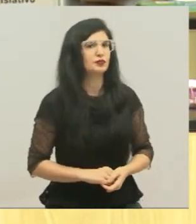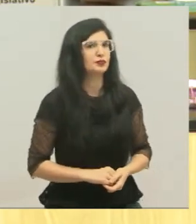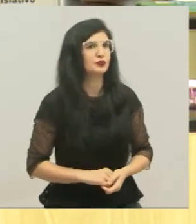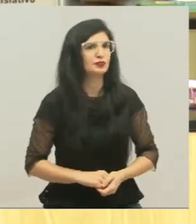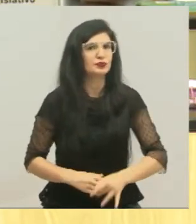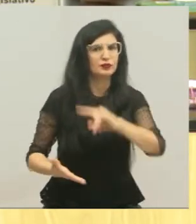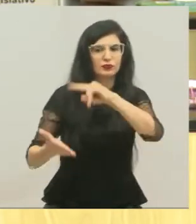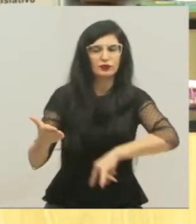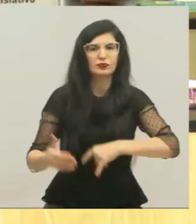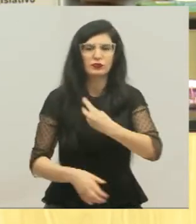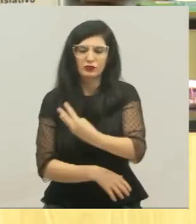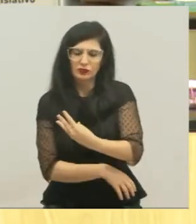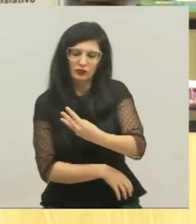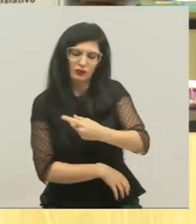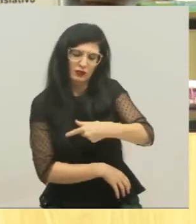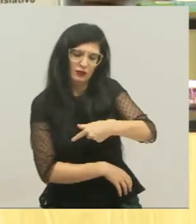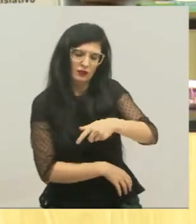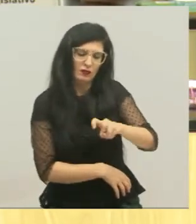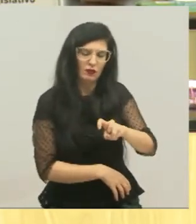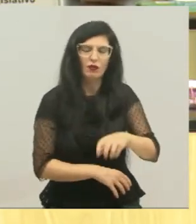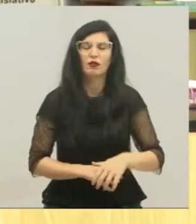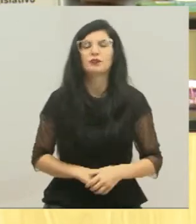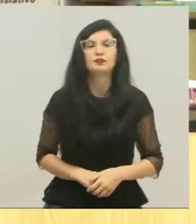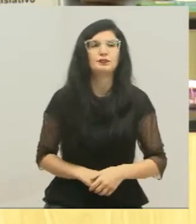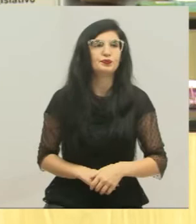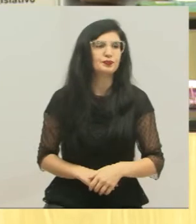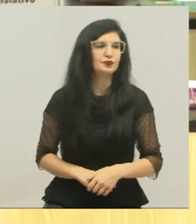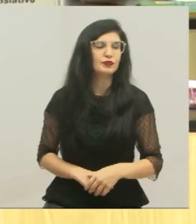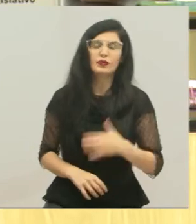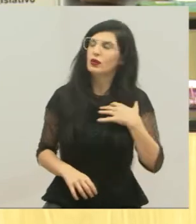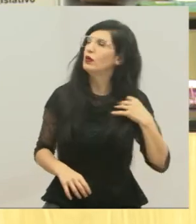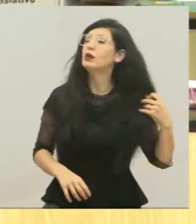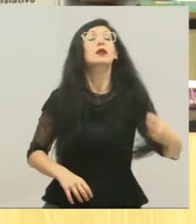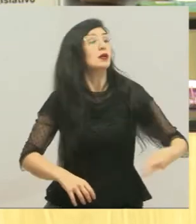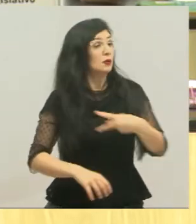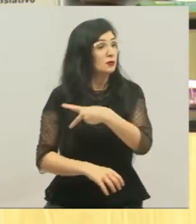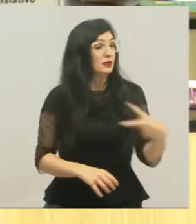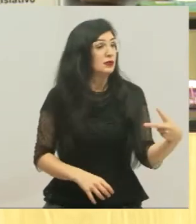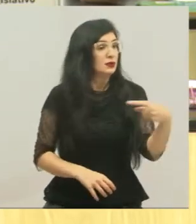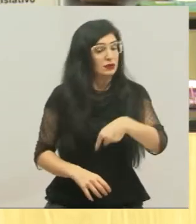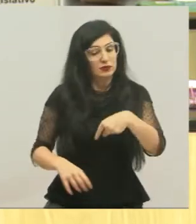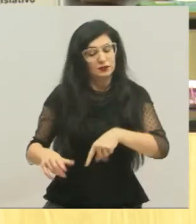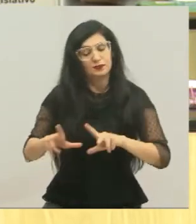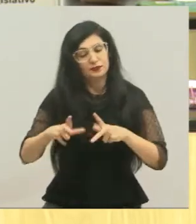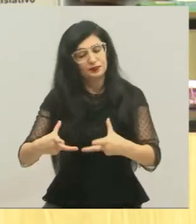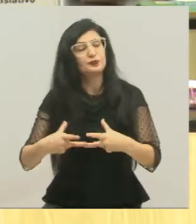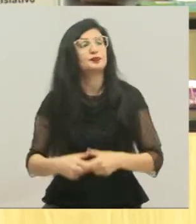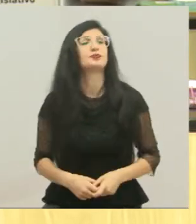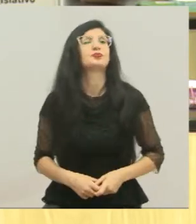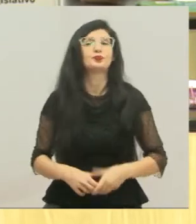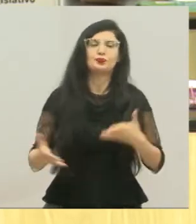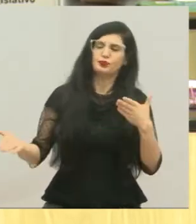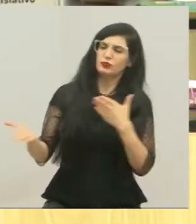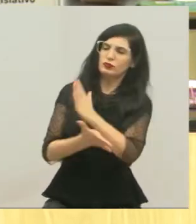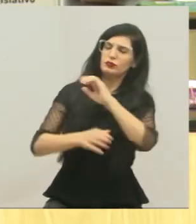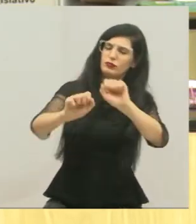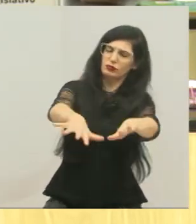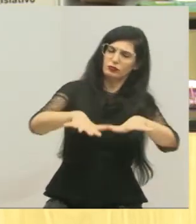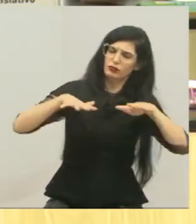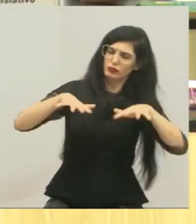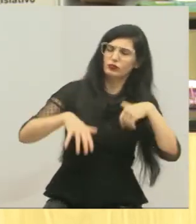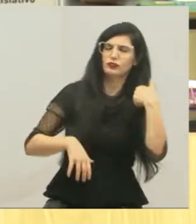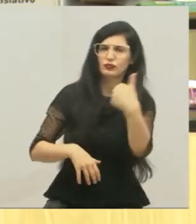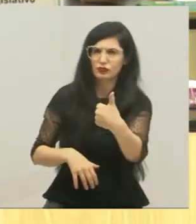Requerimento número 375. Requeremos ao excelentíssimo senhor presidente desta Casa, ouvido e aprovado pelo egrégio